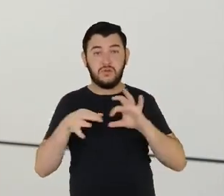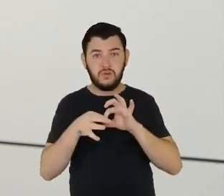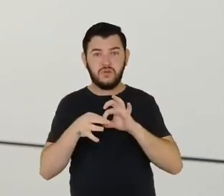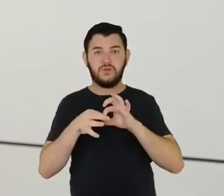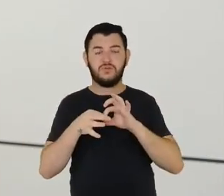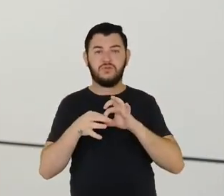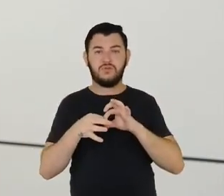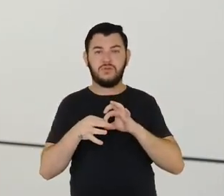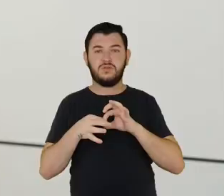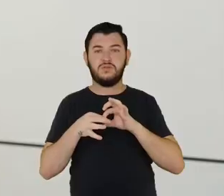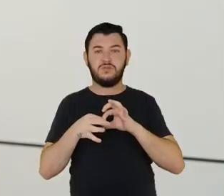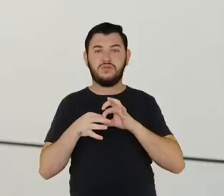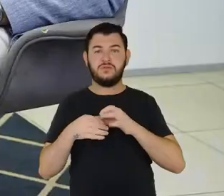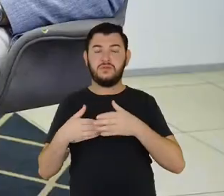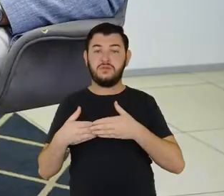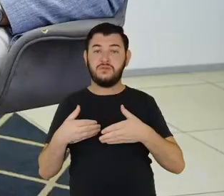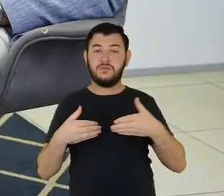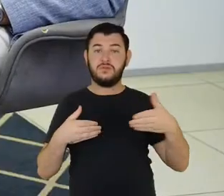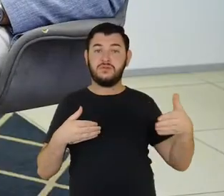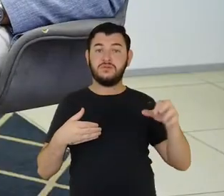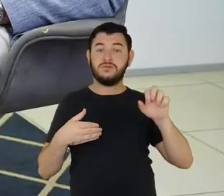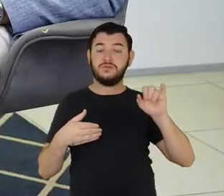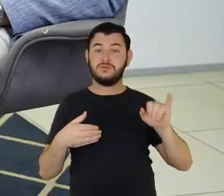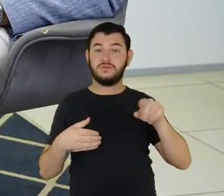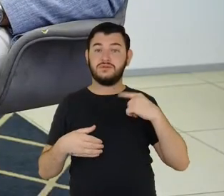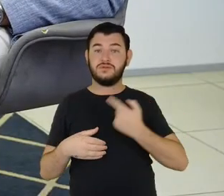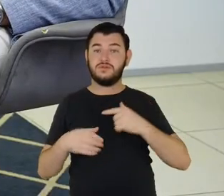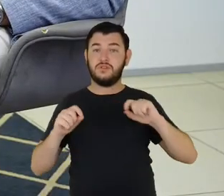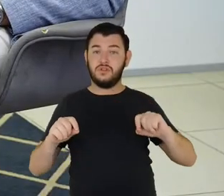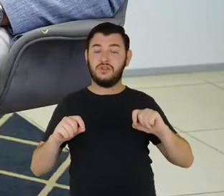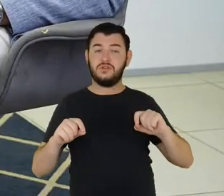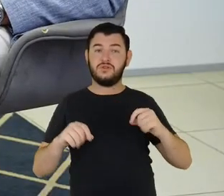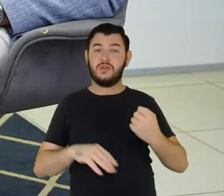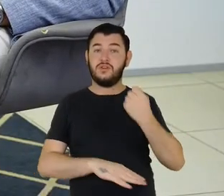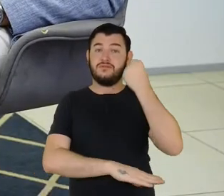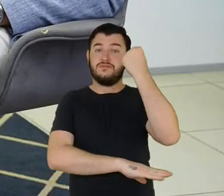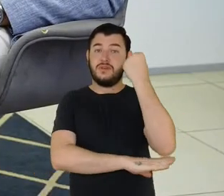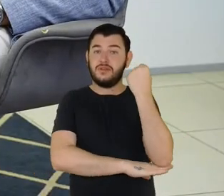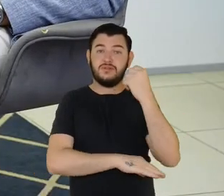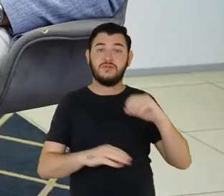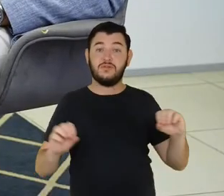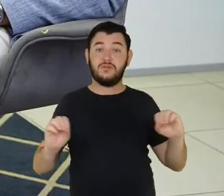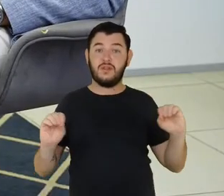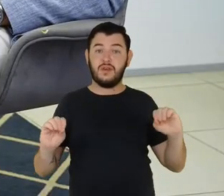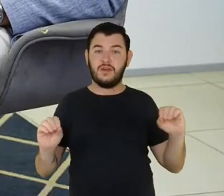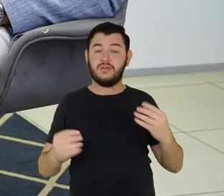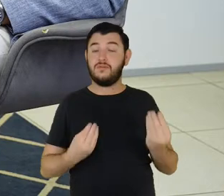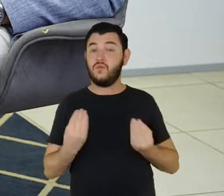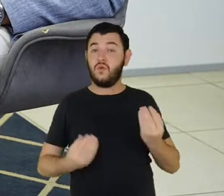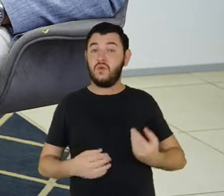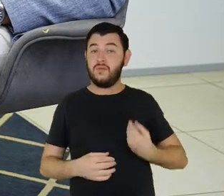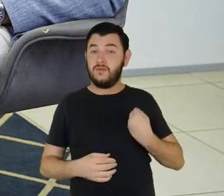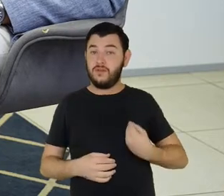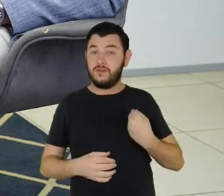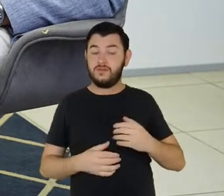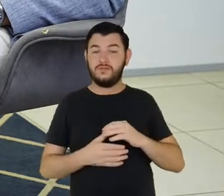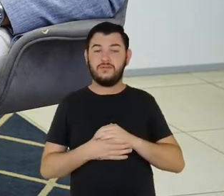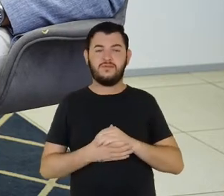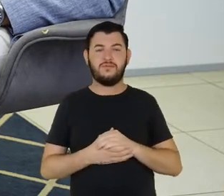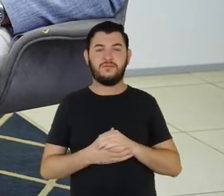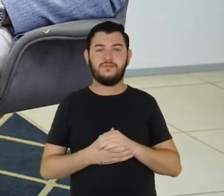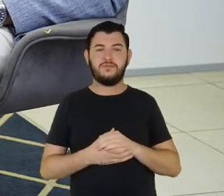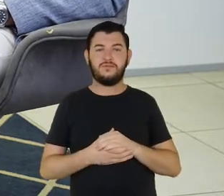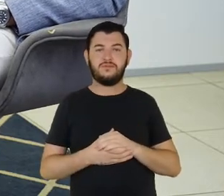não tivesse resistido, né? Com certeza. Isa, inclusive, depois que a Fernanda Torres recebeu esse